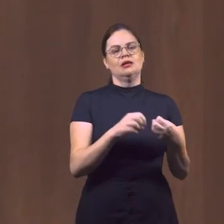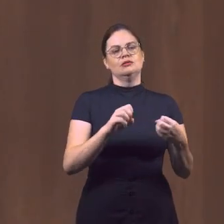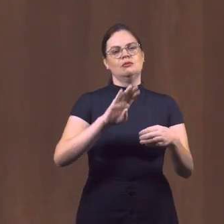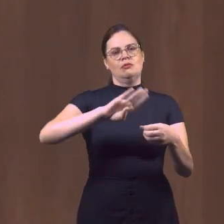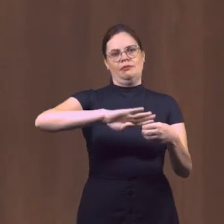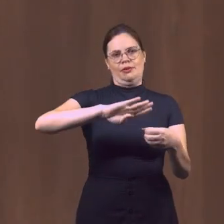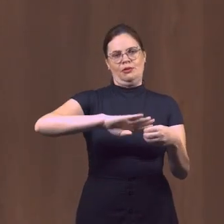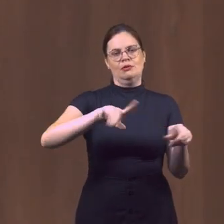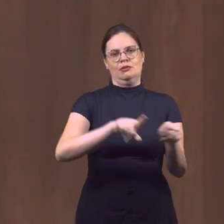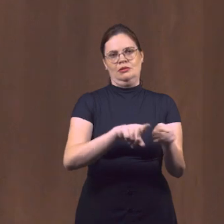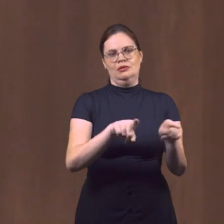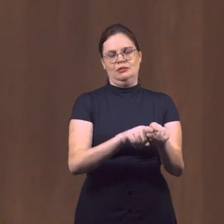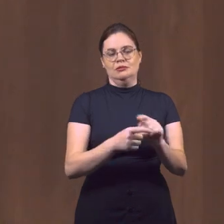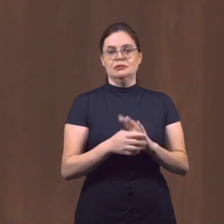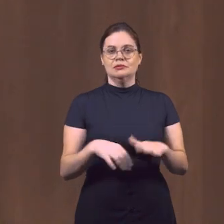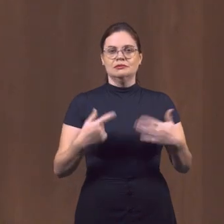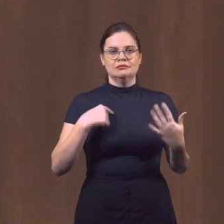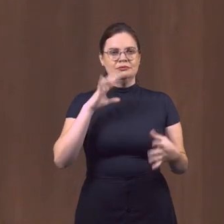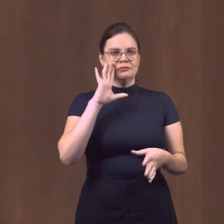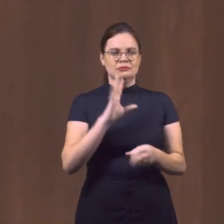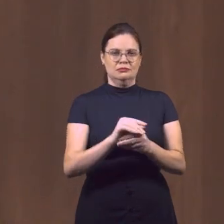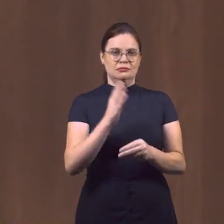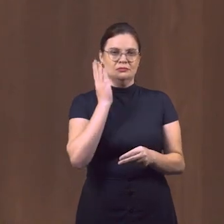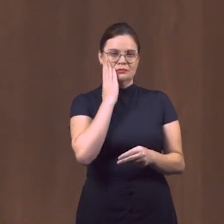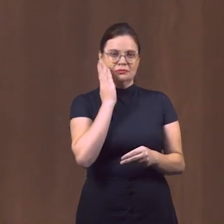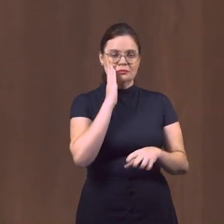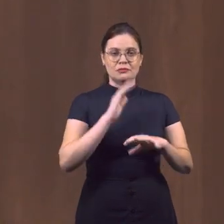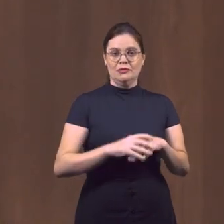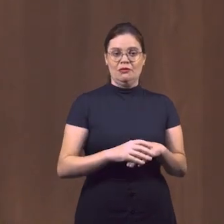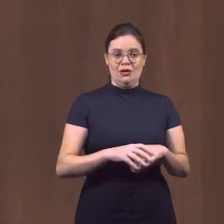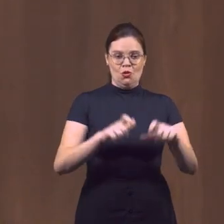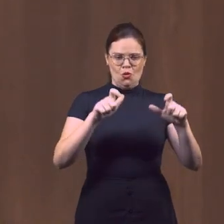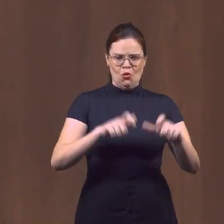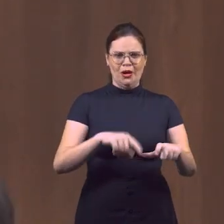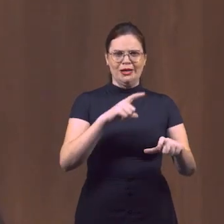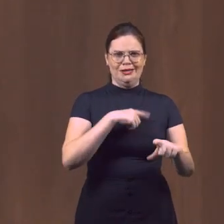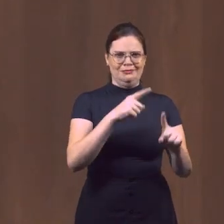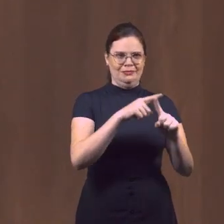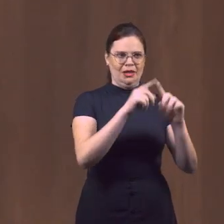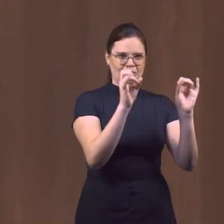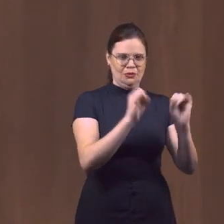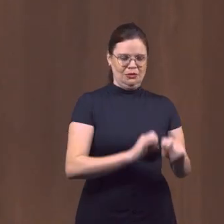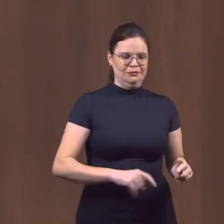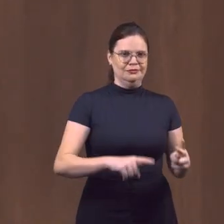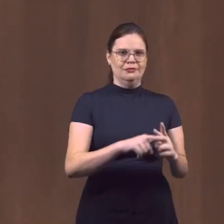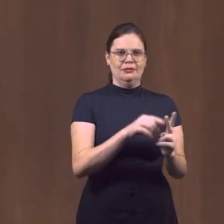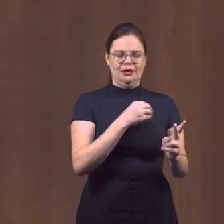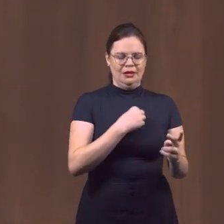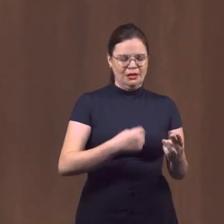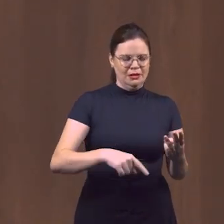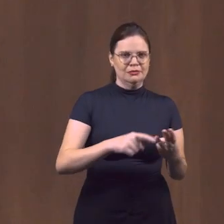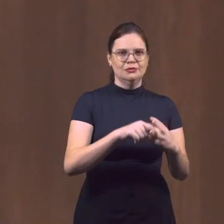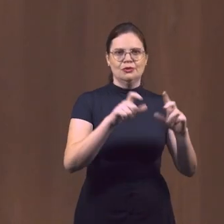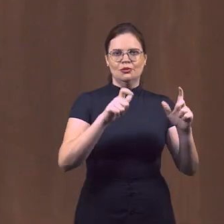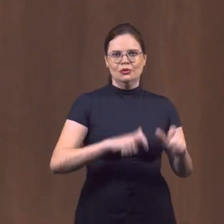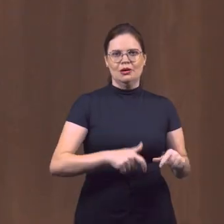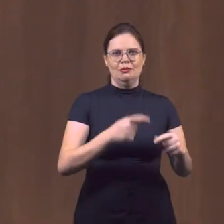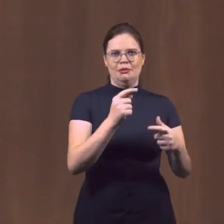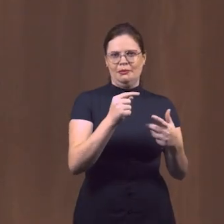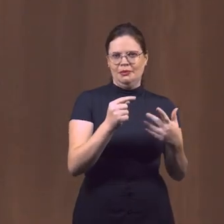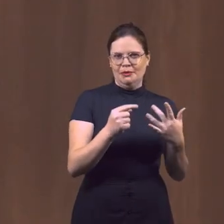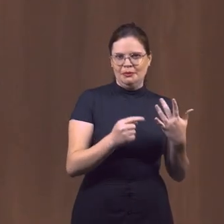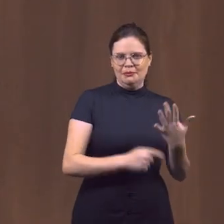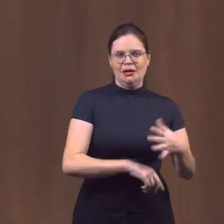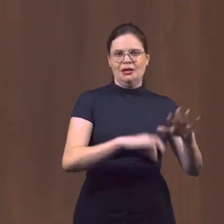realizar a promessa dele na vida dessa mulher, ele tira ela de uma cidade totalmente idólatra para ela